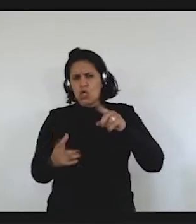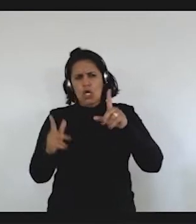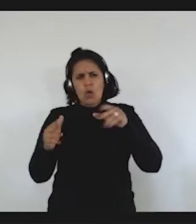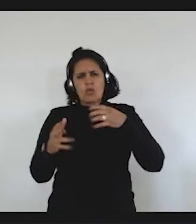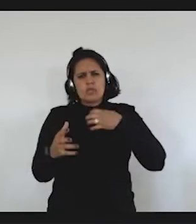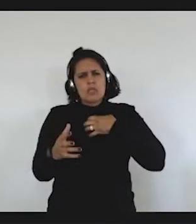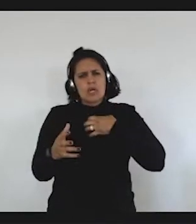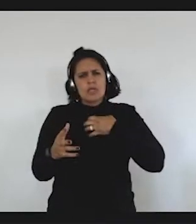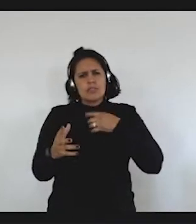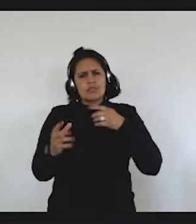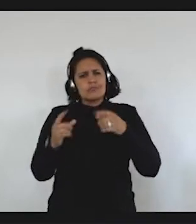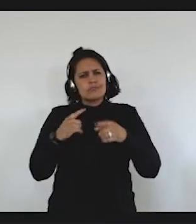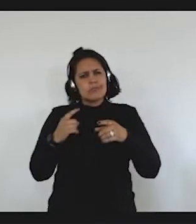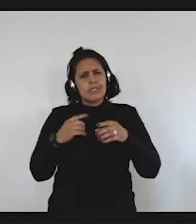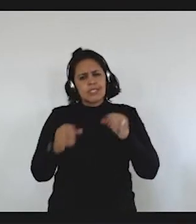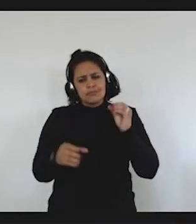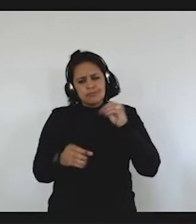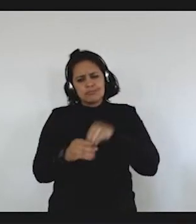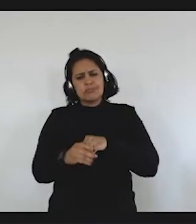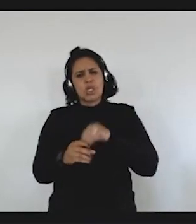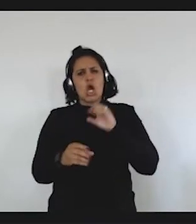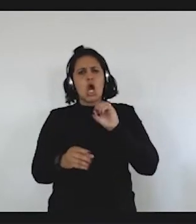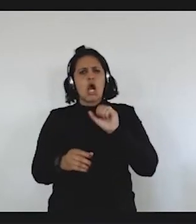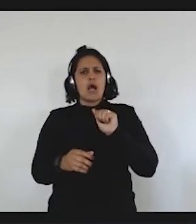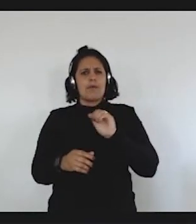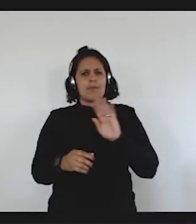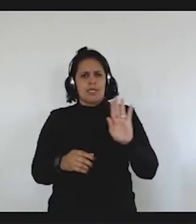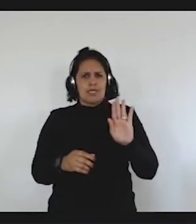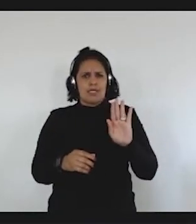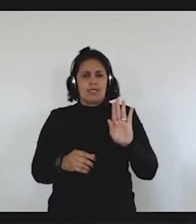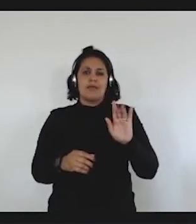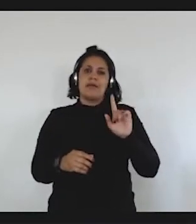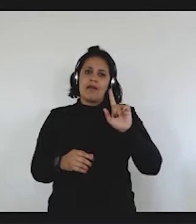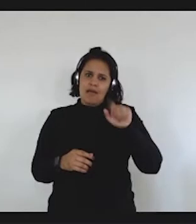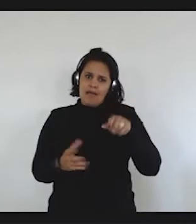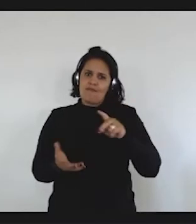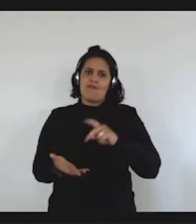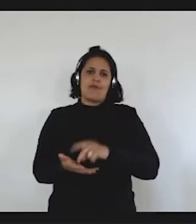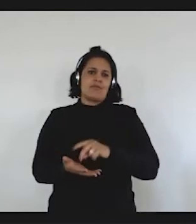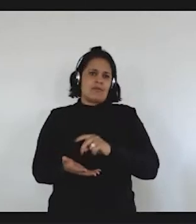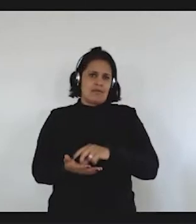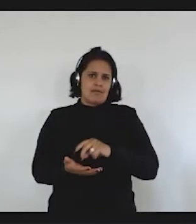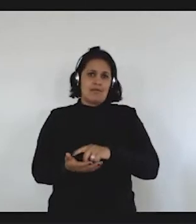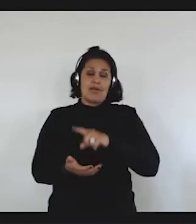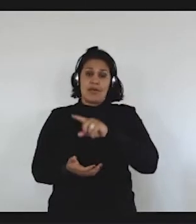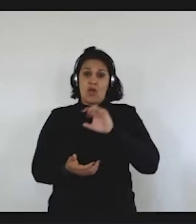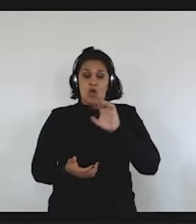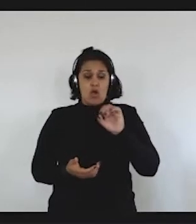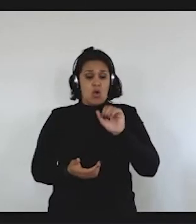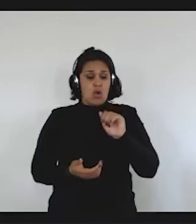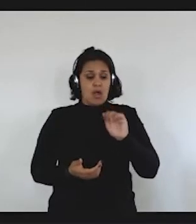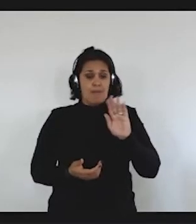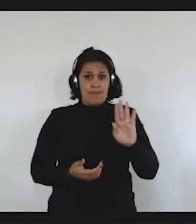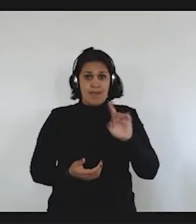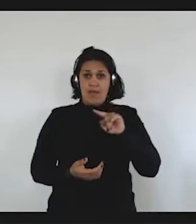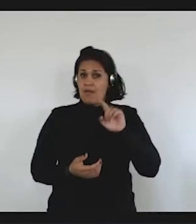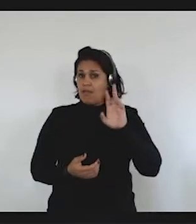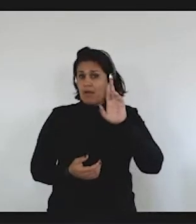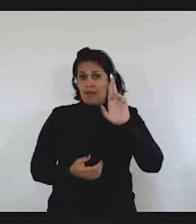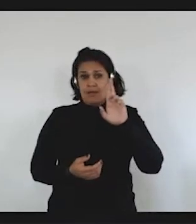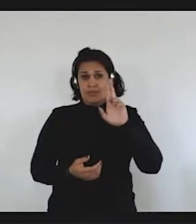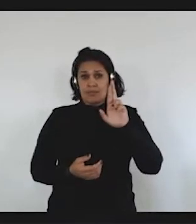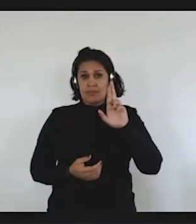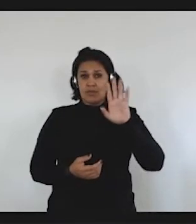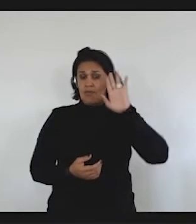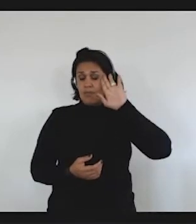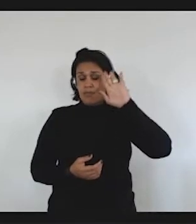OAB. Isso é uma grande verdade. A OAB foi protagonista no processo de